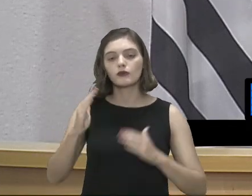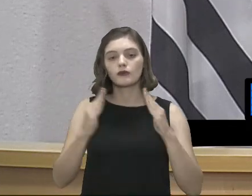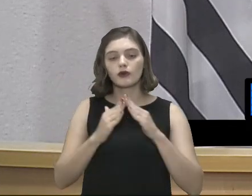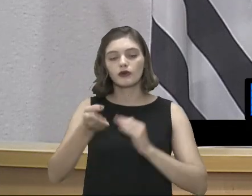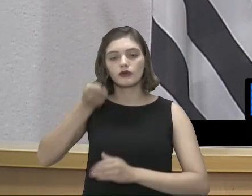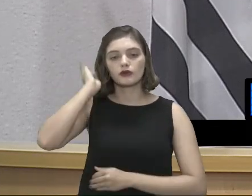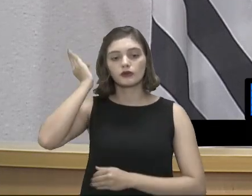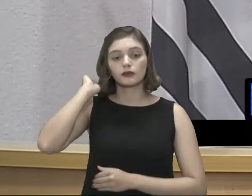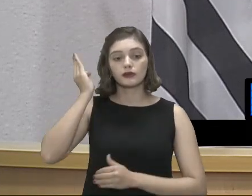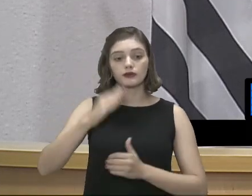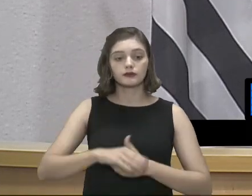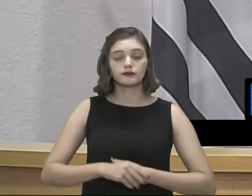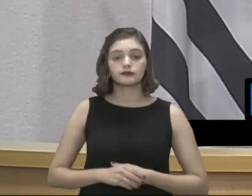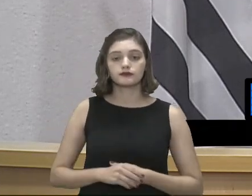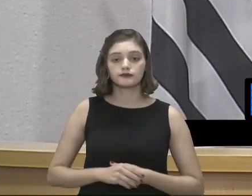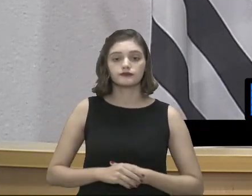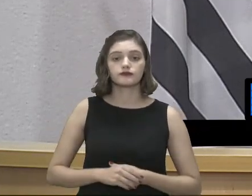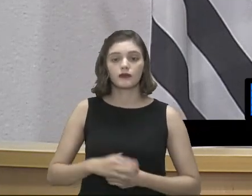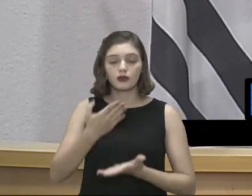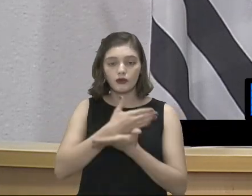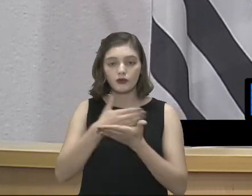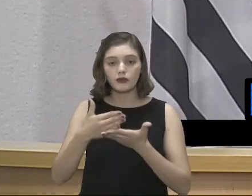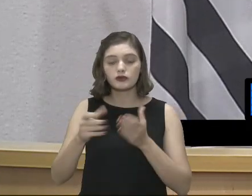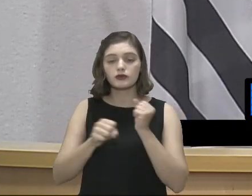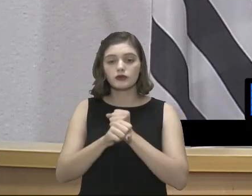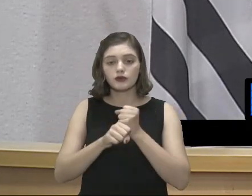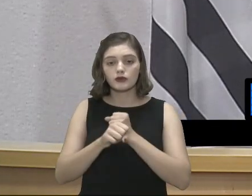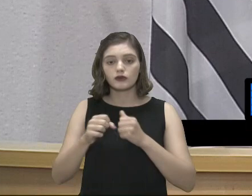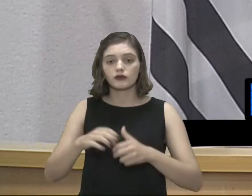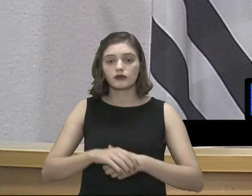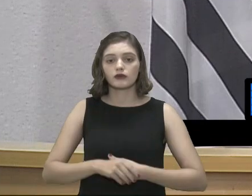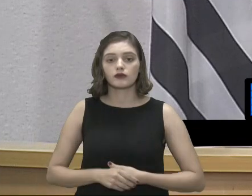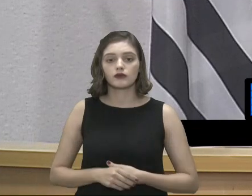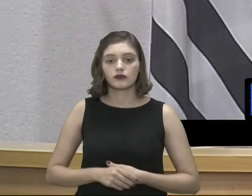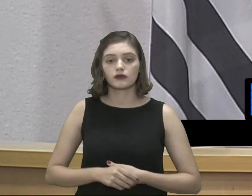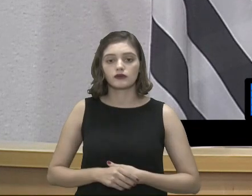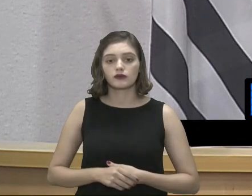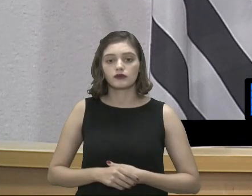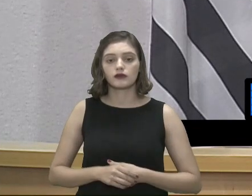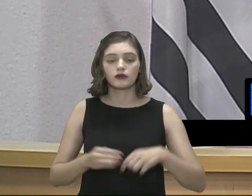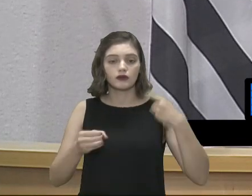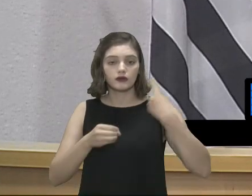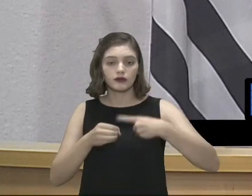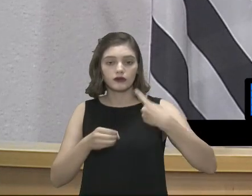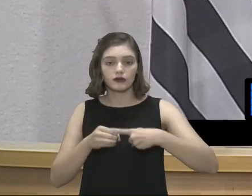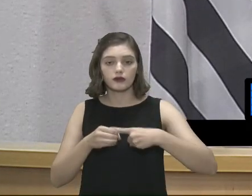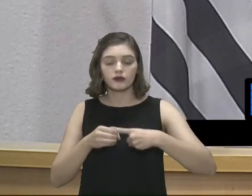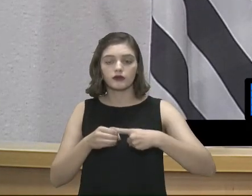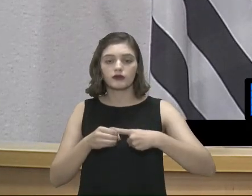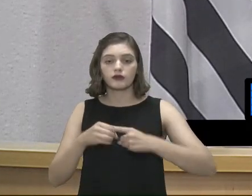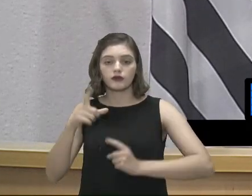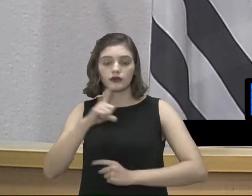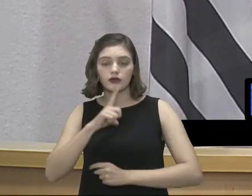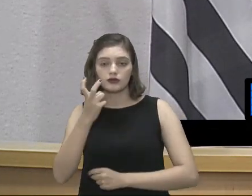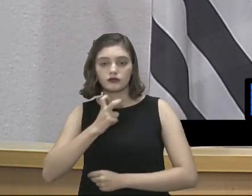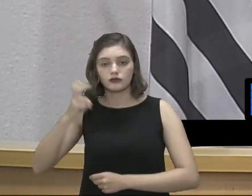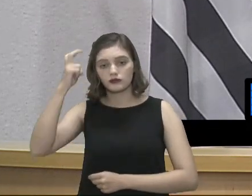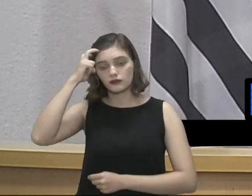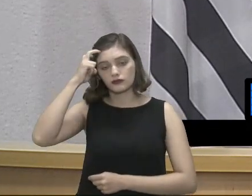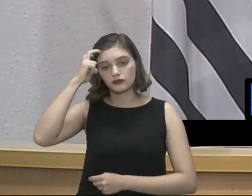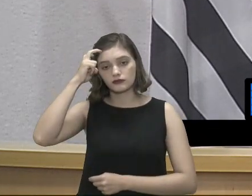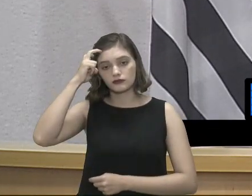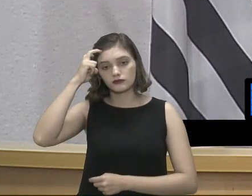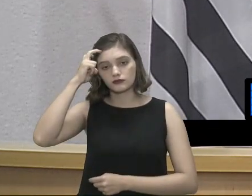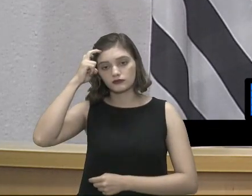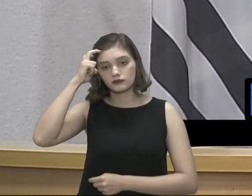cidade de Taubaté, desde o começo do ano novamente, é uma cidade que o mínimo que tem de cultura